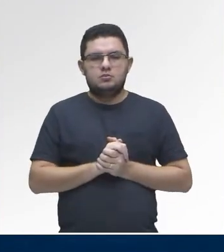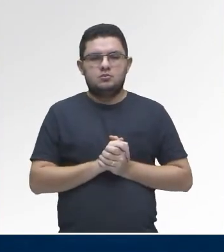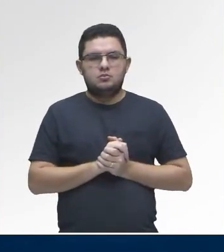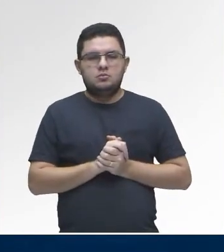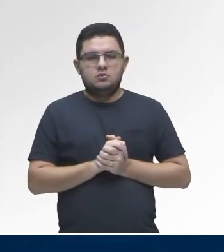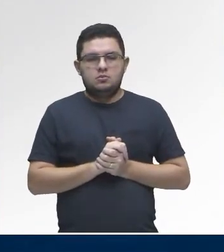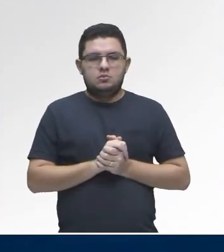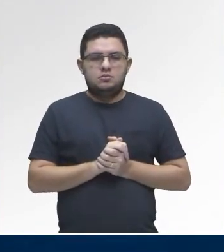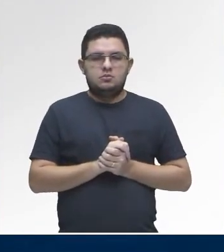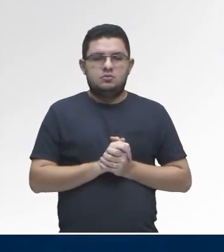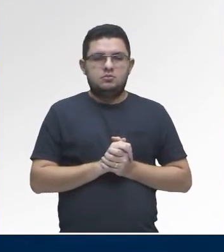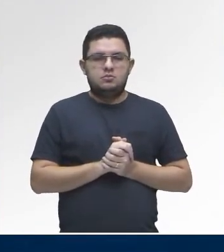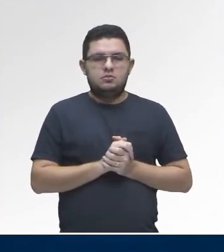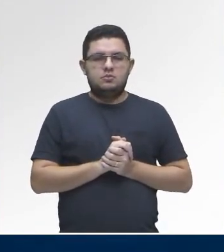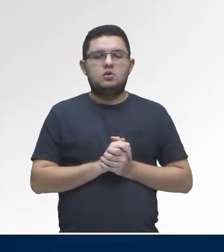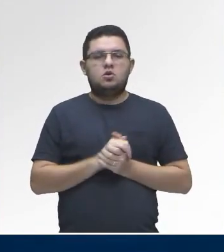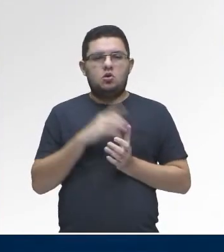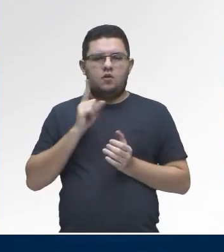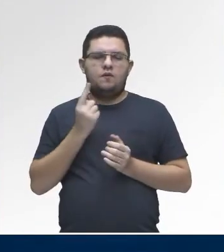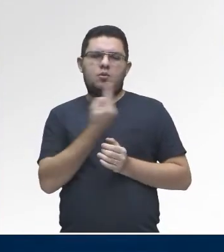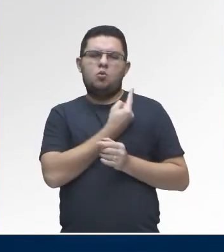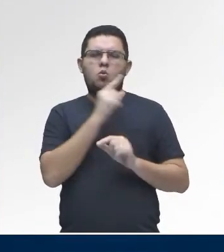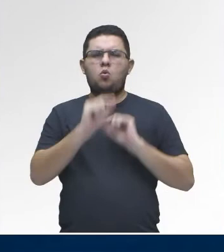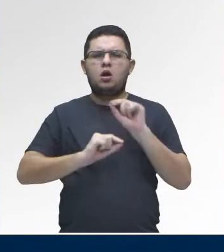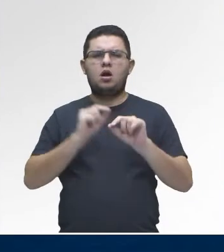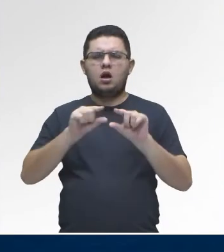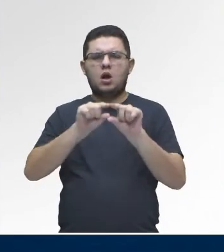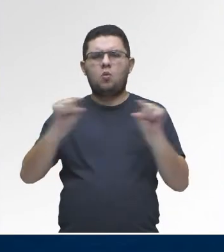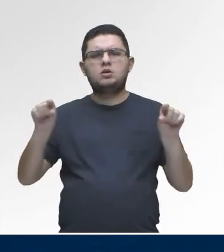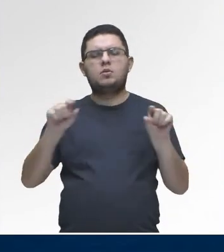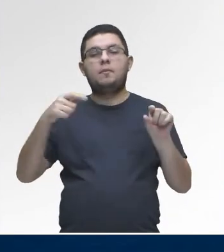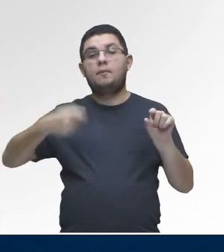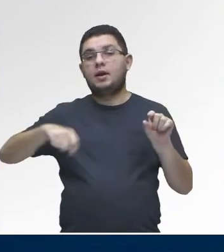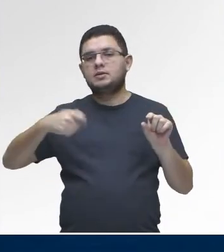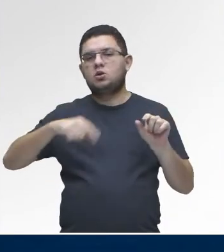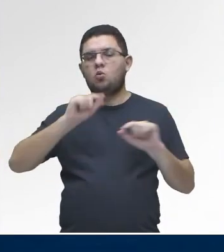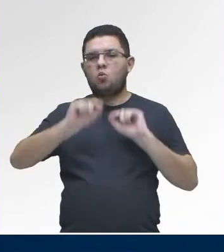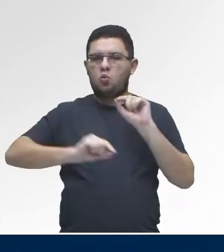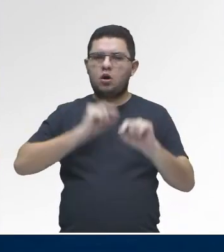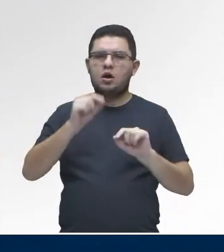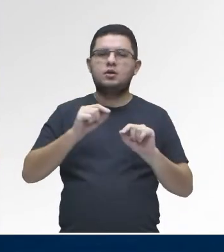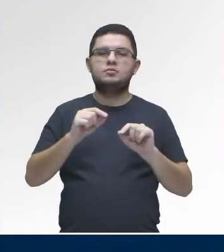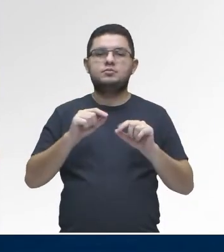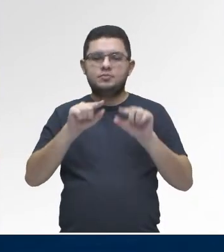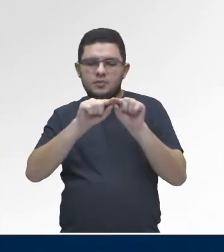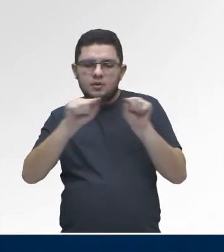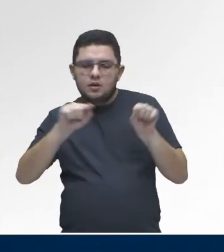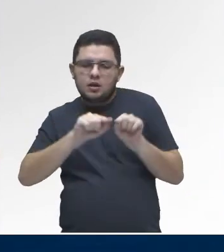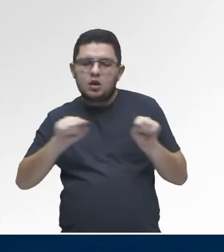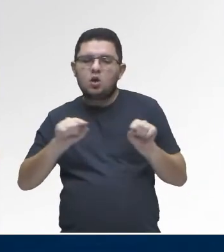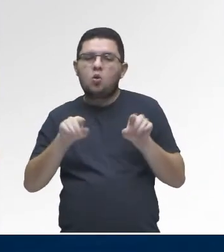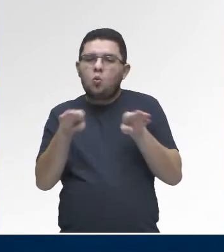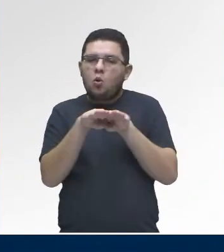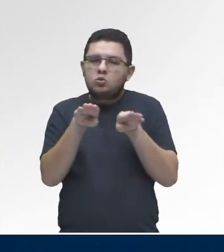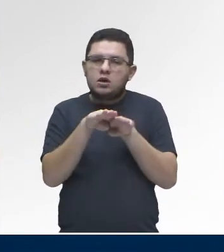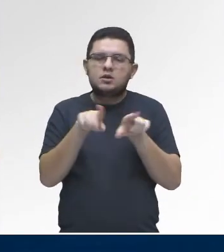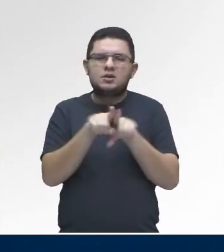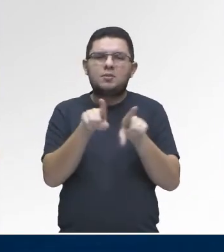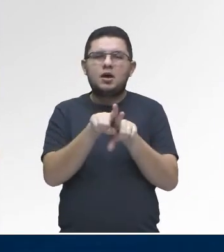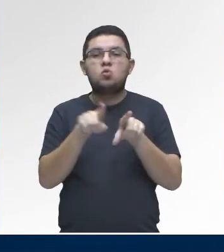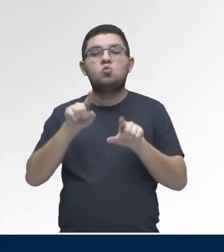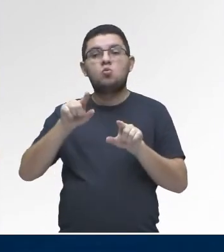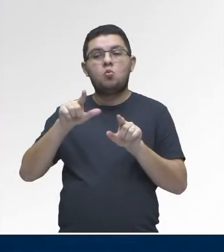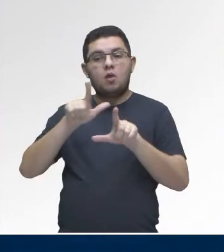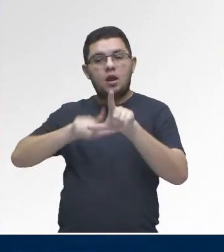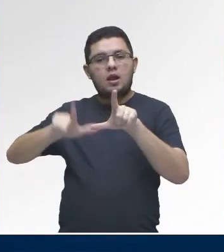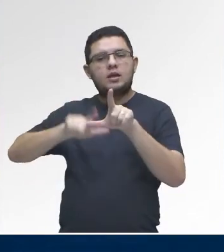bem. Então, a gente viu aí que para ter a equação, a gente precisa de uma incógnita e de um sinal de igualdade entre os membros. Lembrando aí da